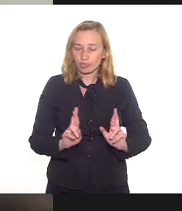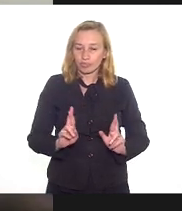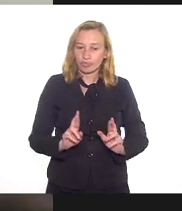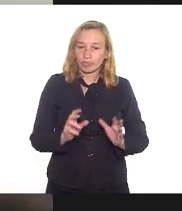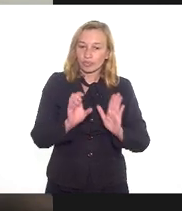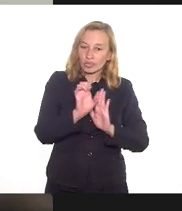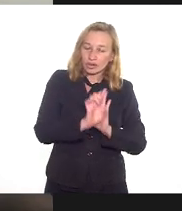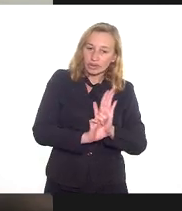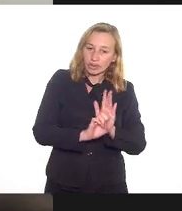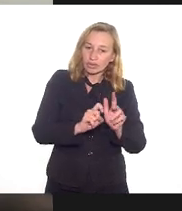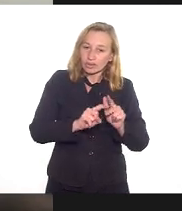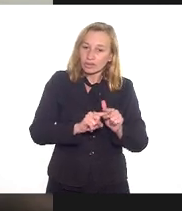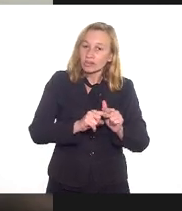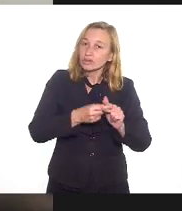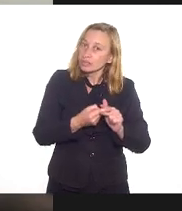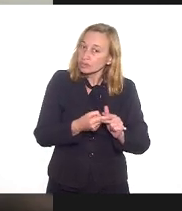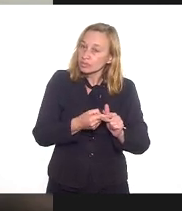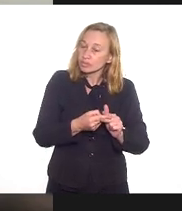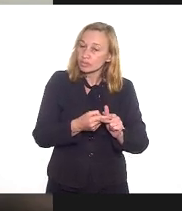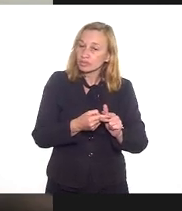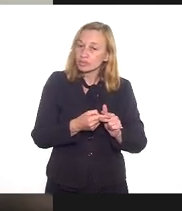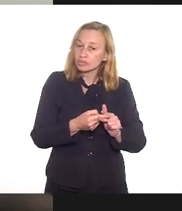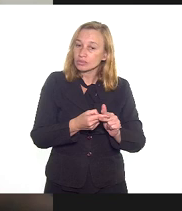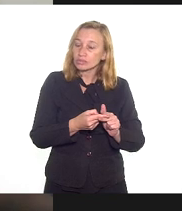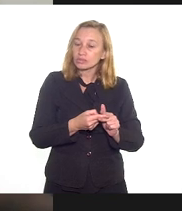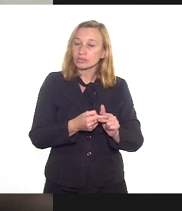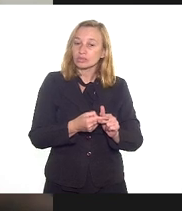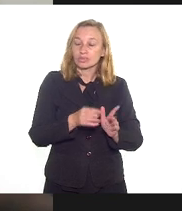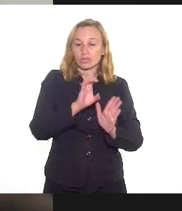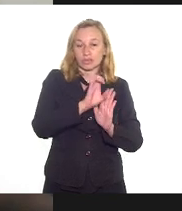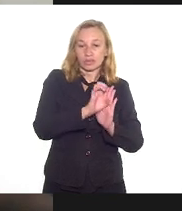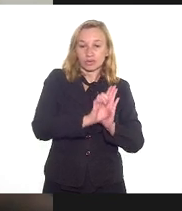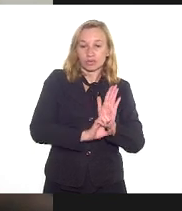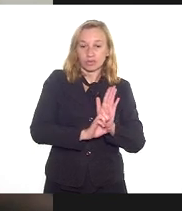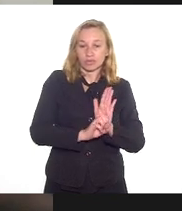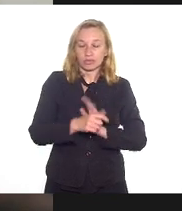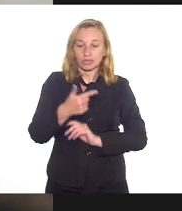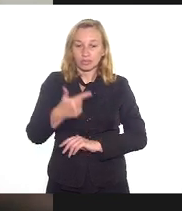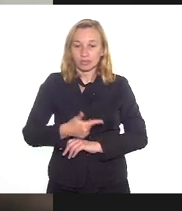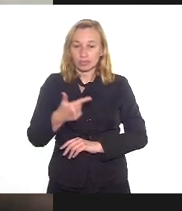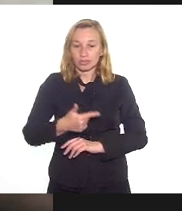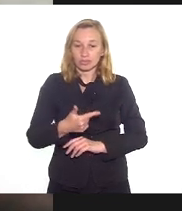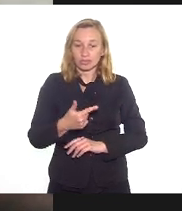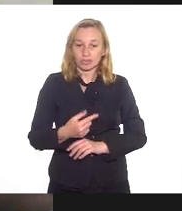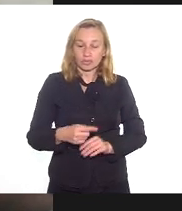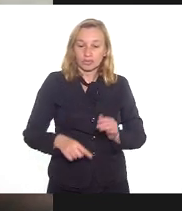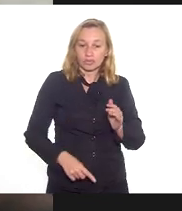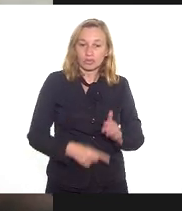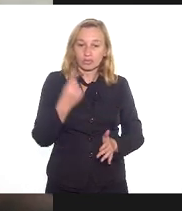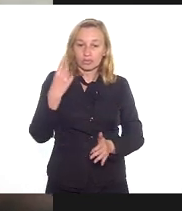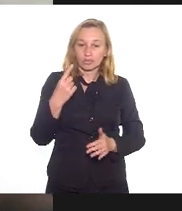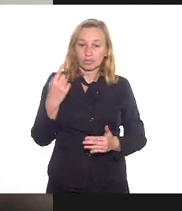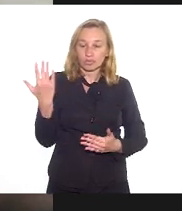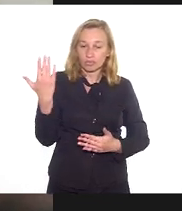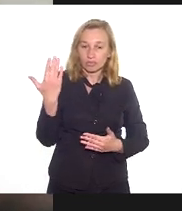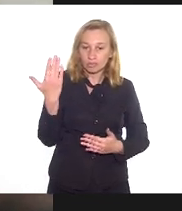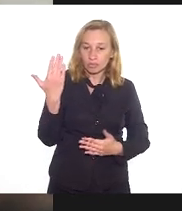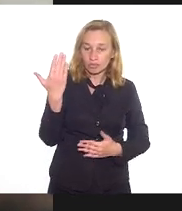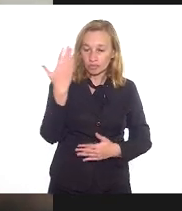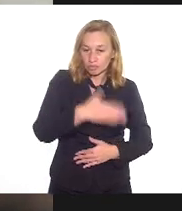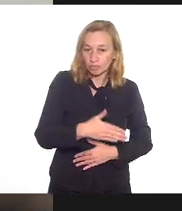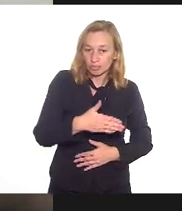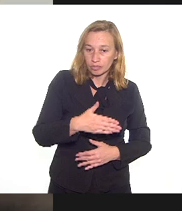emendas modificativas, que a emenda 2 ela bota uma vez comprovado o dano em